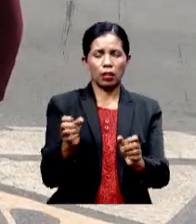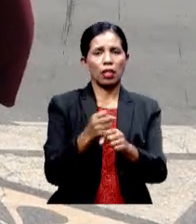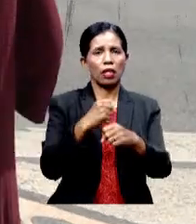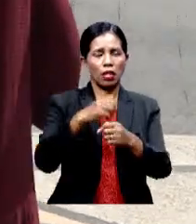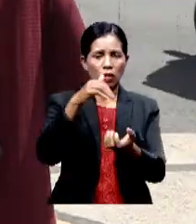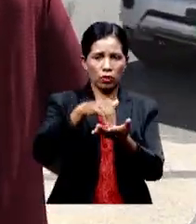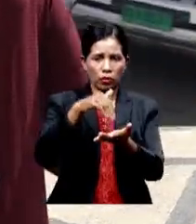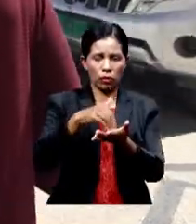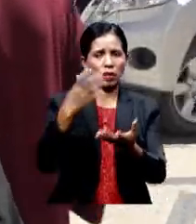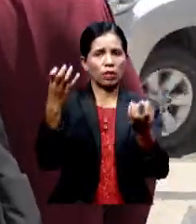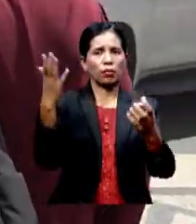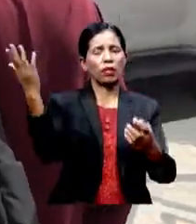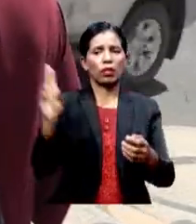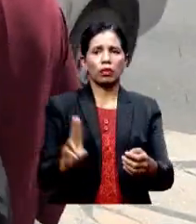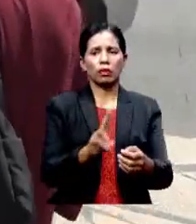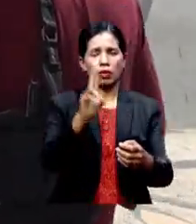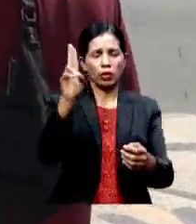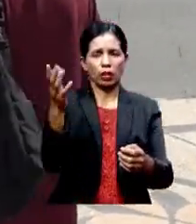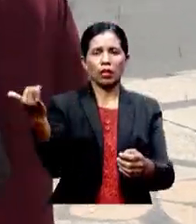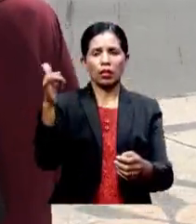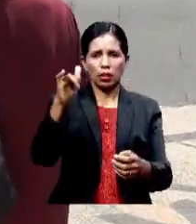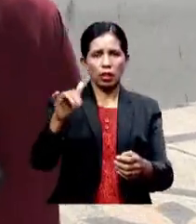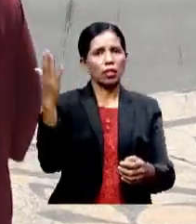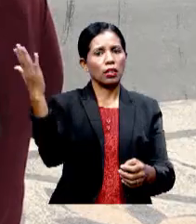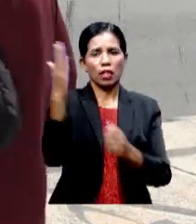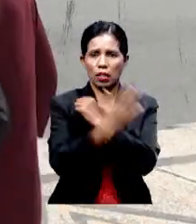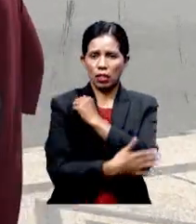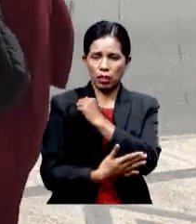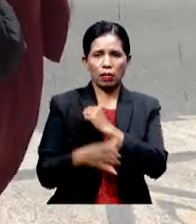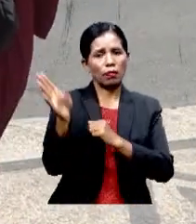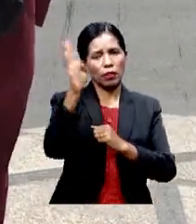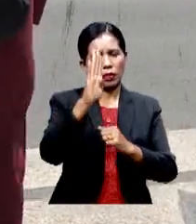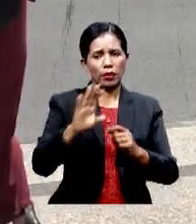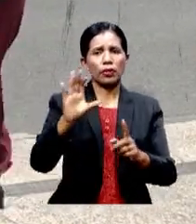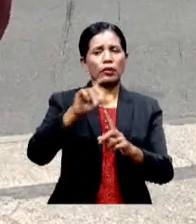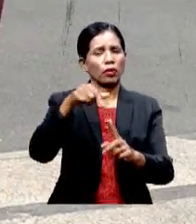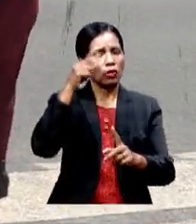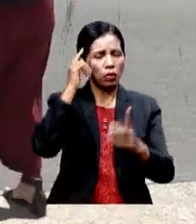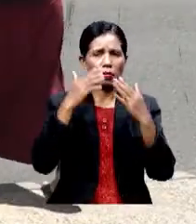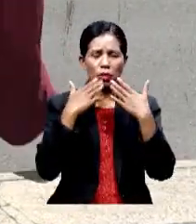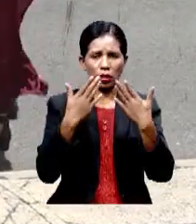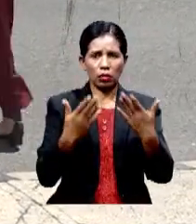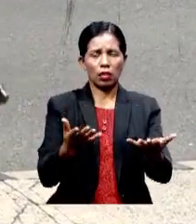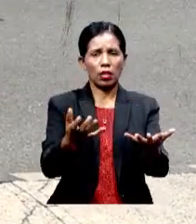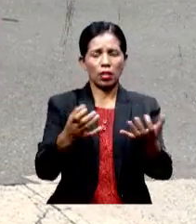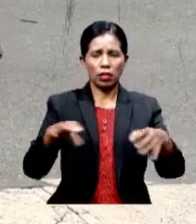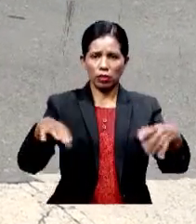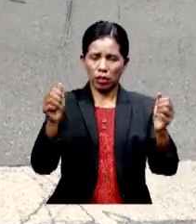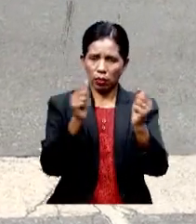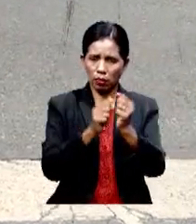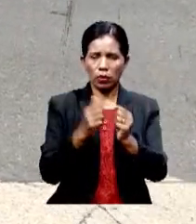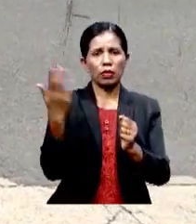Estudo e a área UEN e a Universidade de Cira e a Brasil. Se o governo agradece no interesse para a cooperação e a área